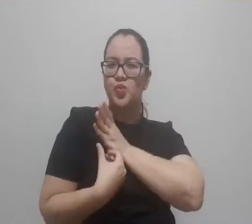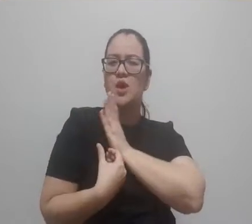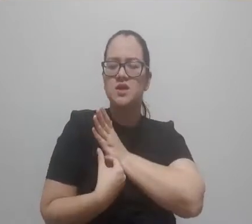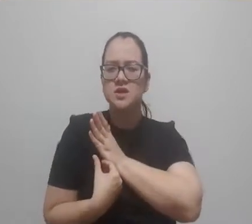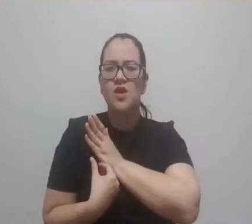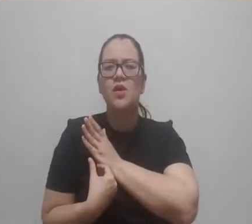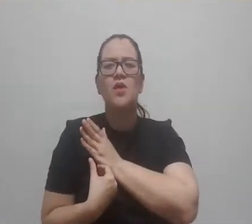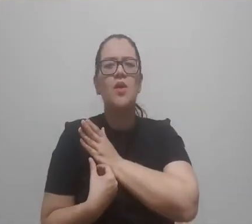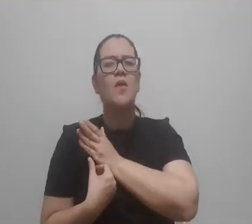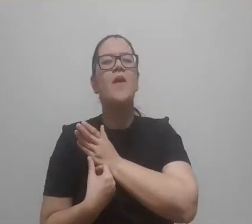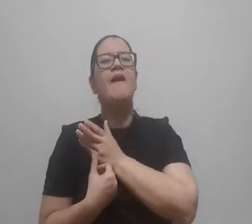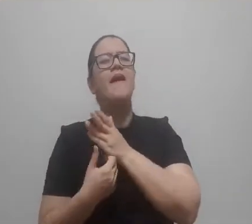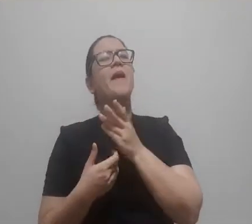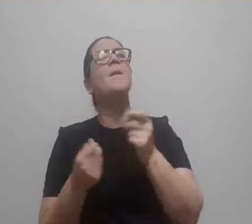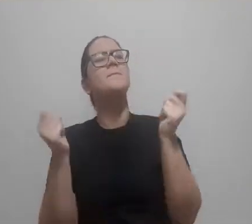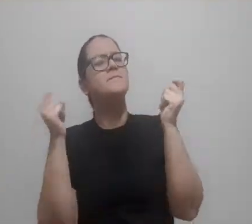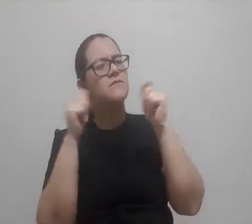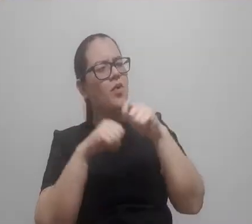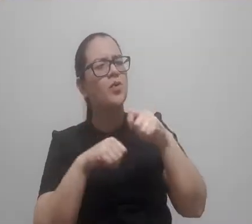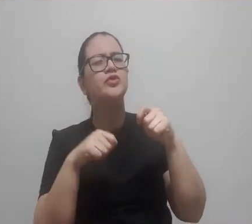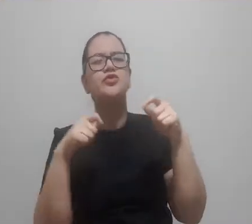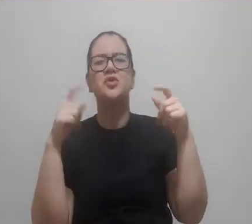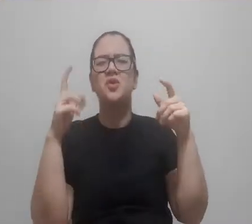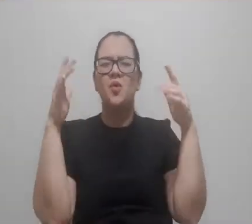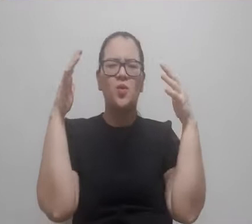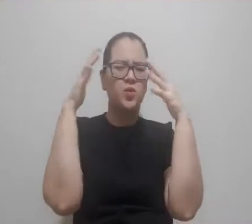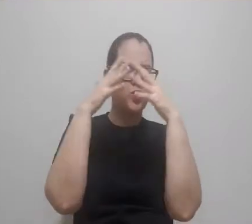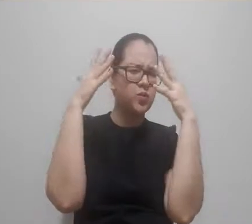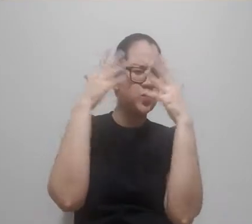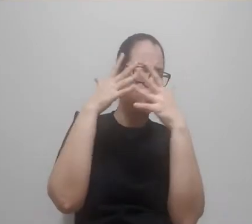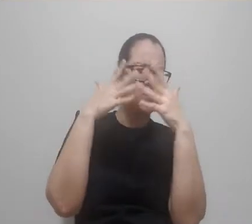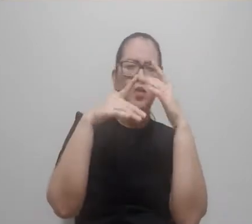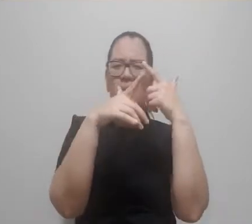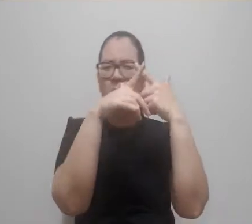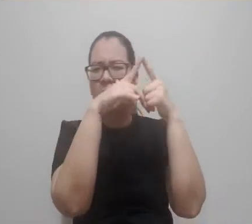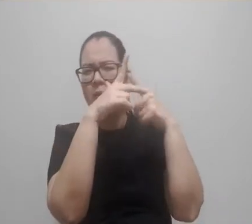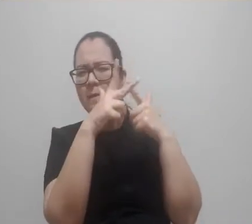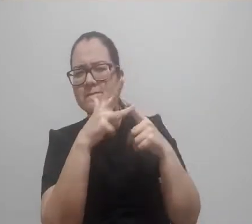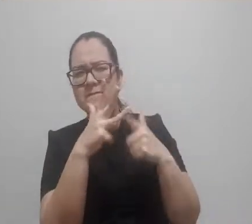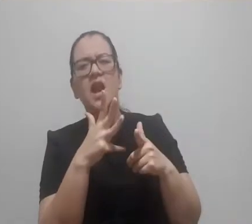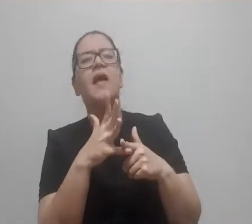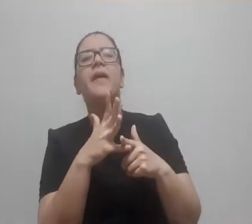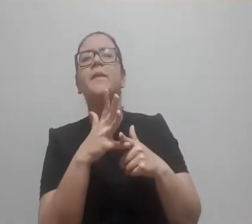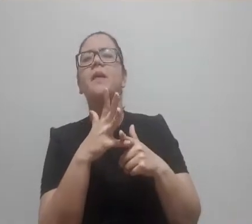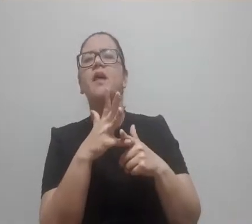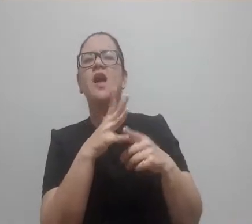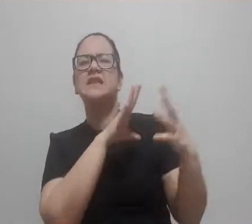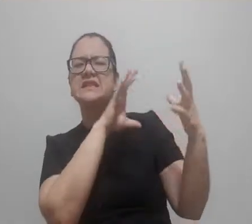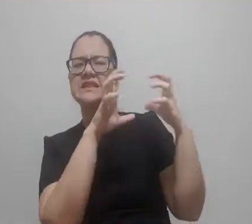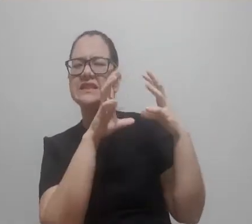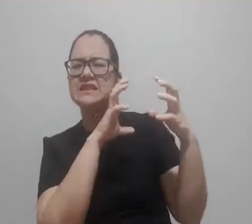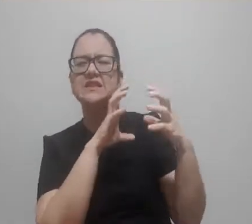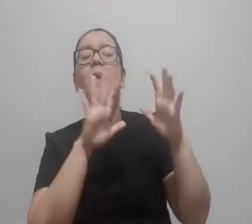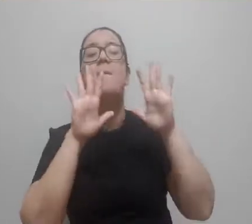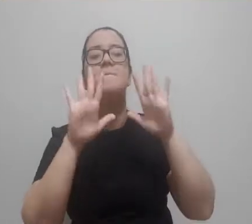bem. Certo que com algumas dificuldades, com lutas que temos passado, mas nós podemos estar bem.